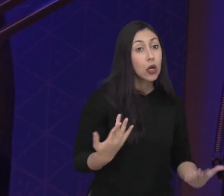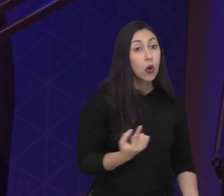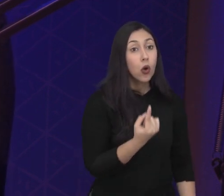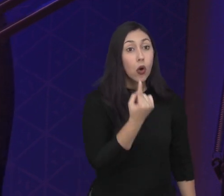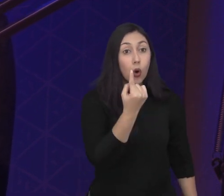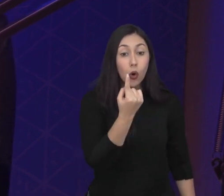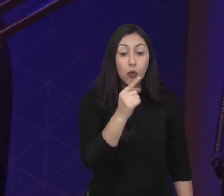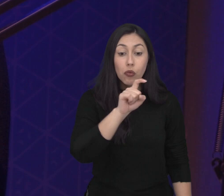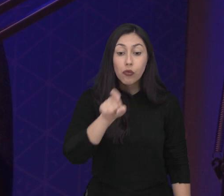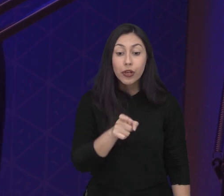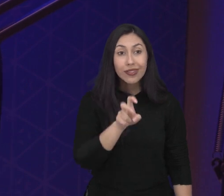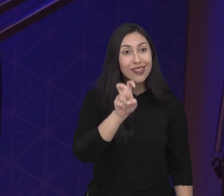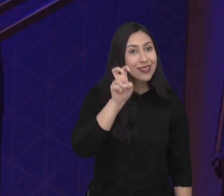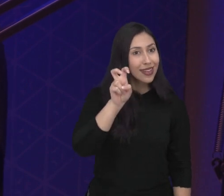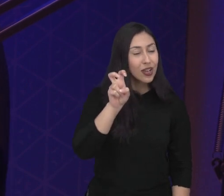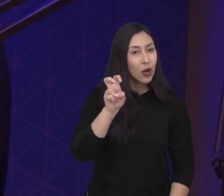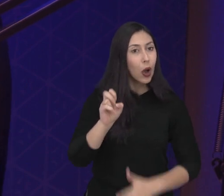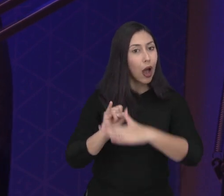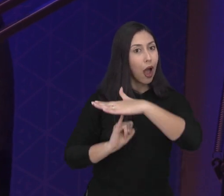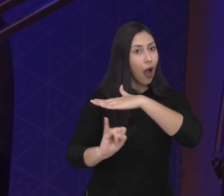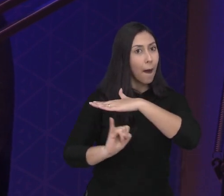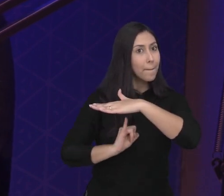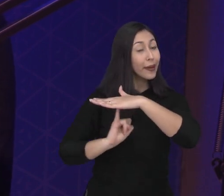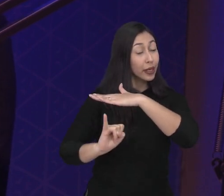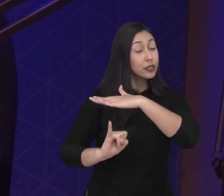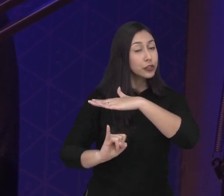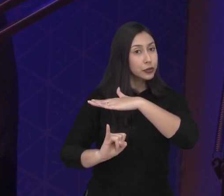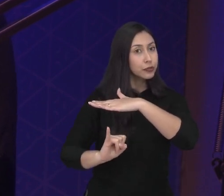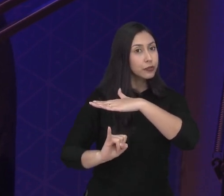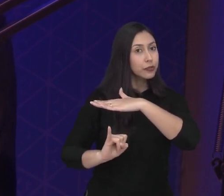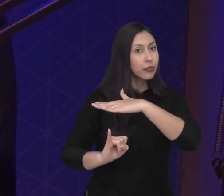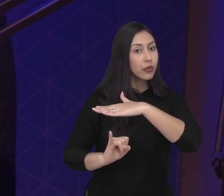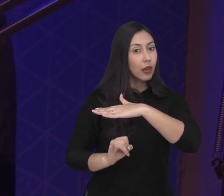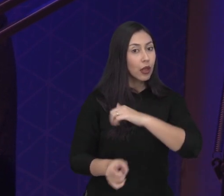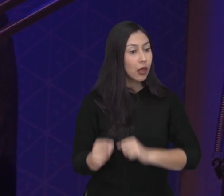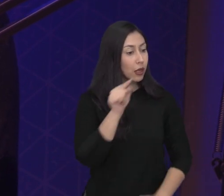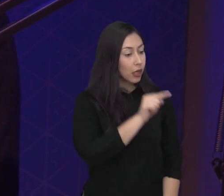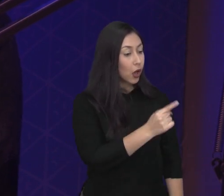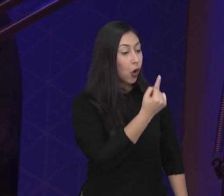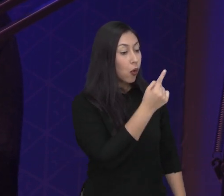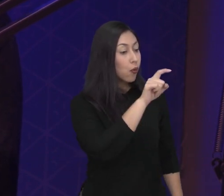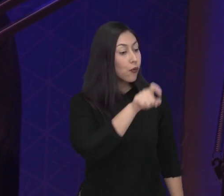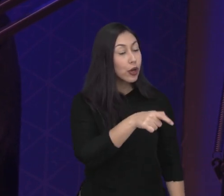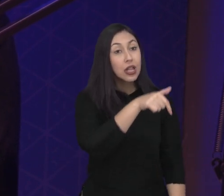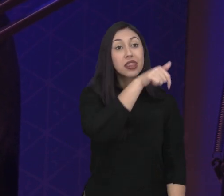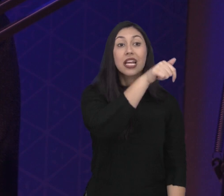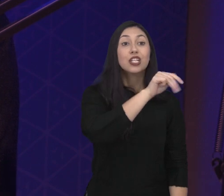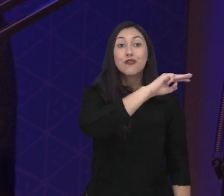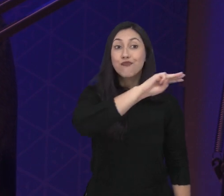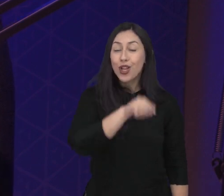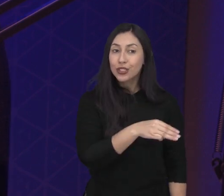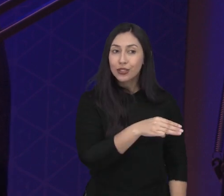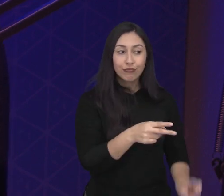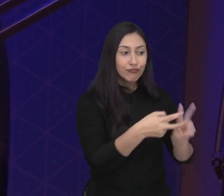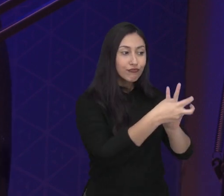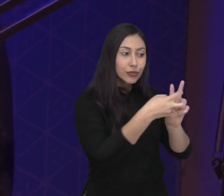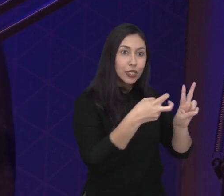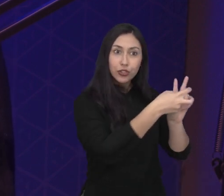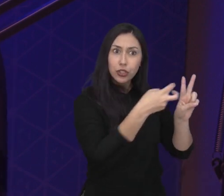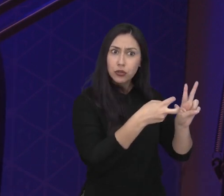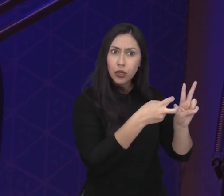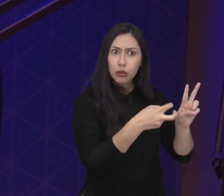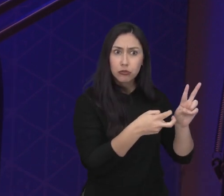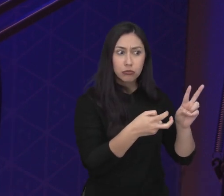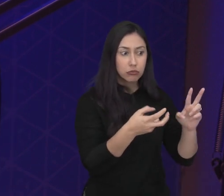de 1,5 milhão são de imigrantes, é bastante coisa. E daí a gente tem, então, 1,7 milhão de indígenas. Então,